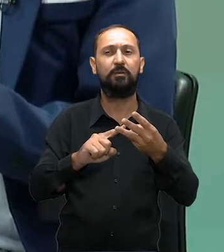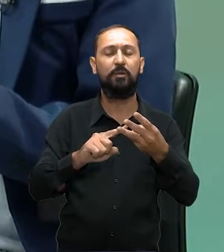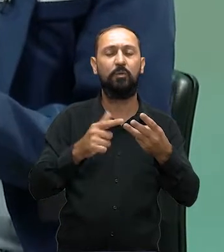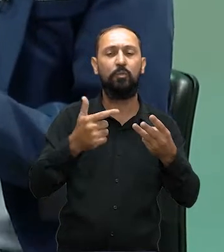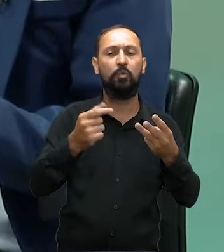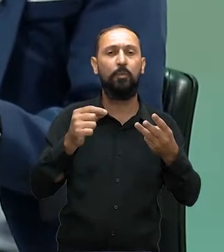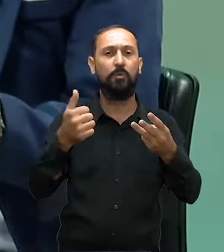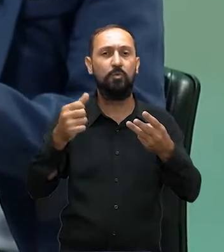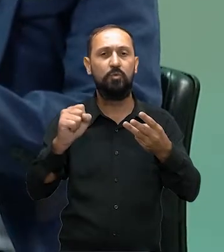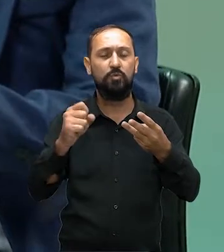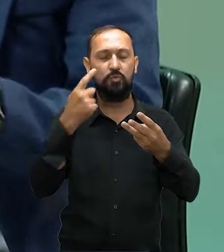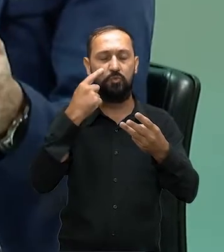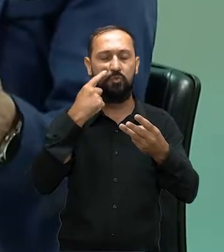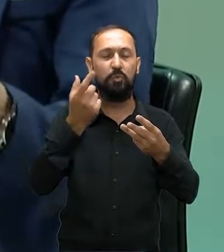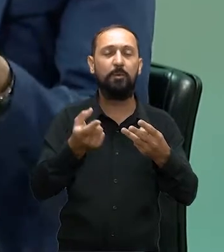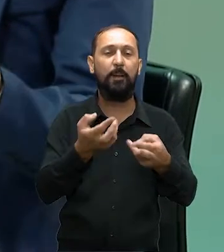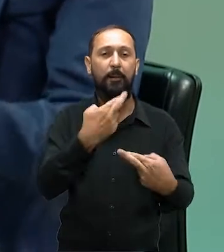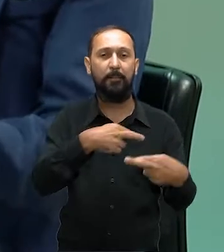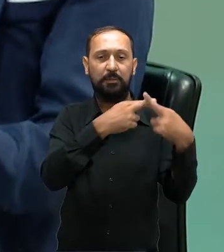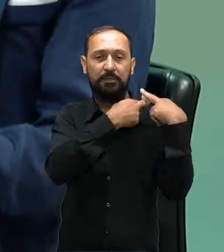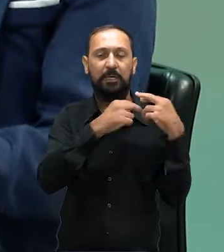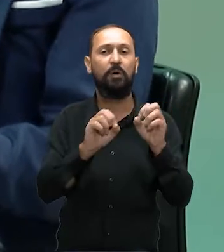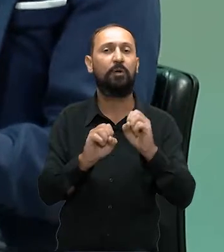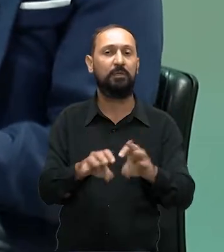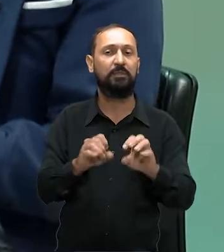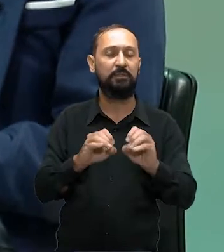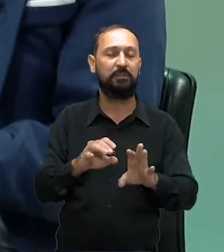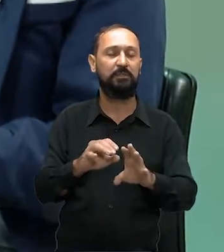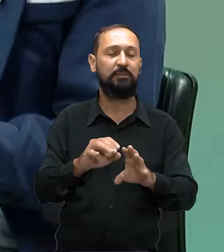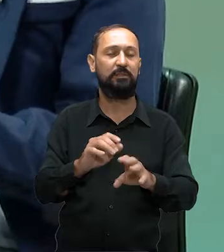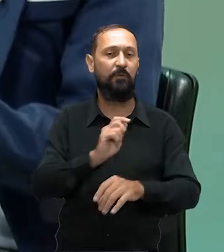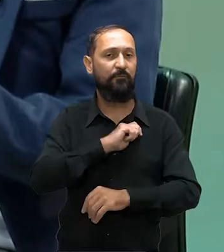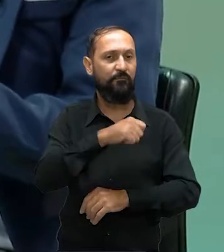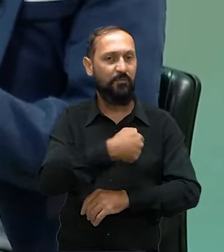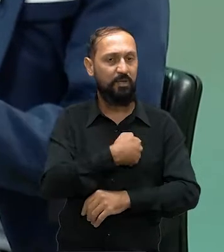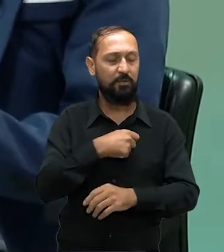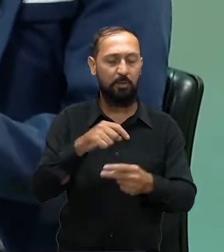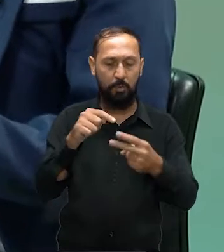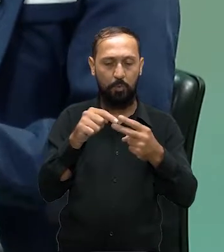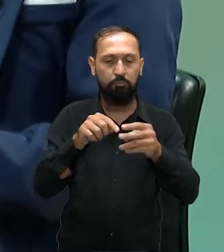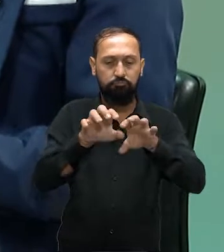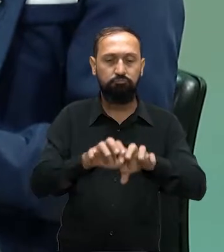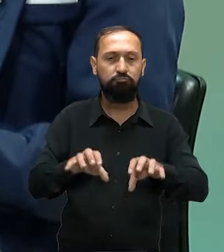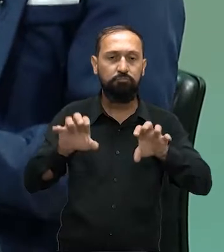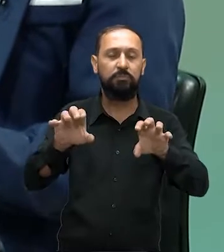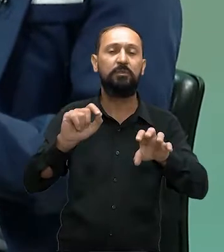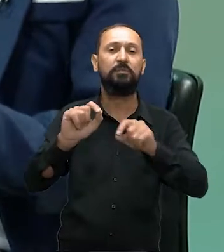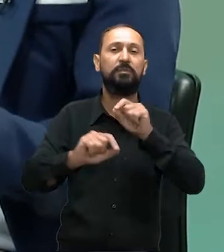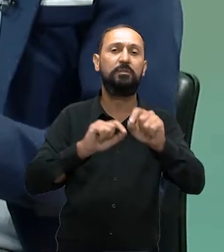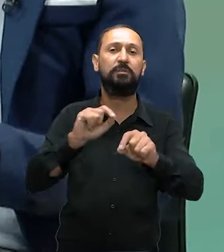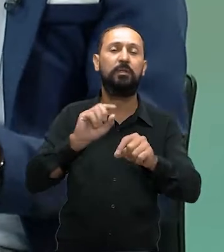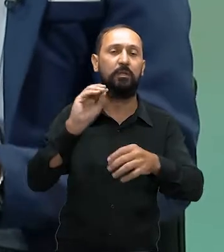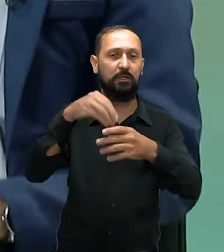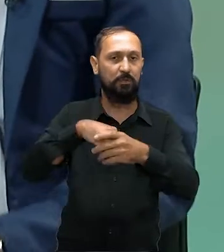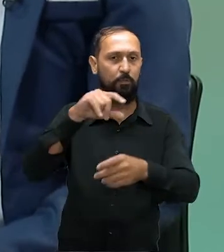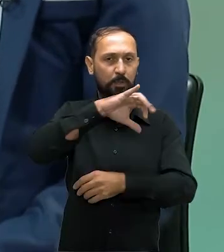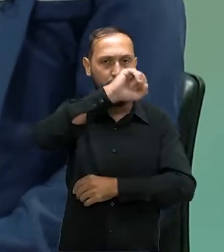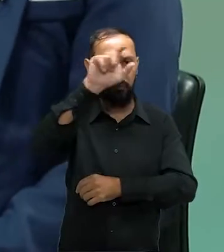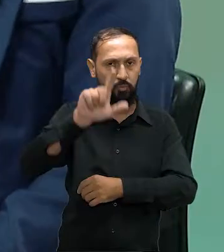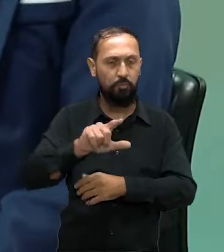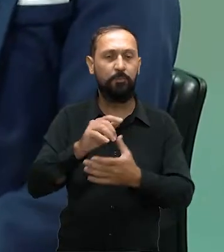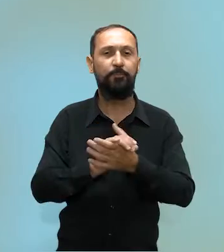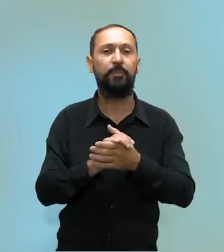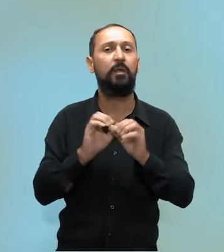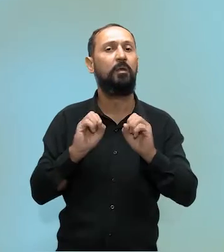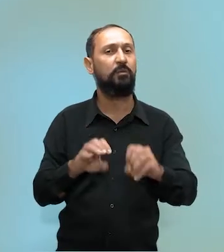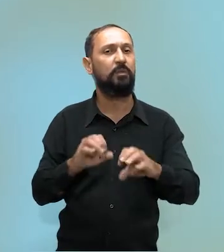de 2018 dando mais atribuições à educação fiscal. Então, tem 2 momentos a educação fiscal em termos de lei no Mato